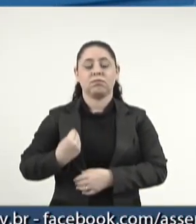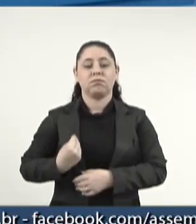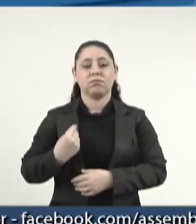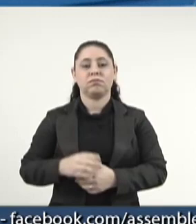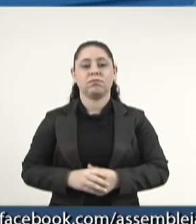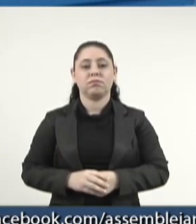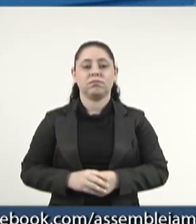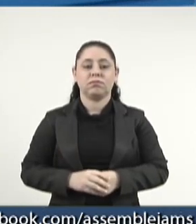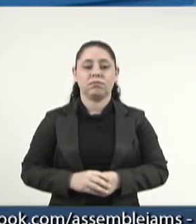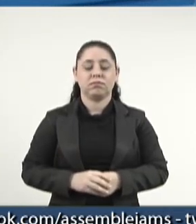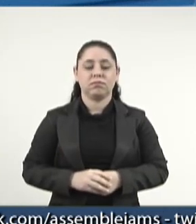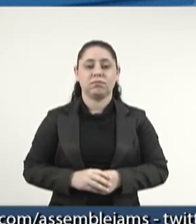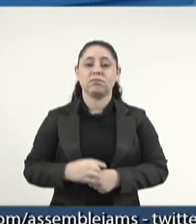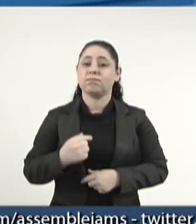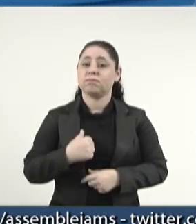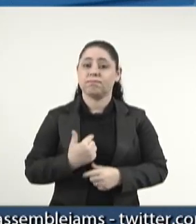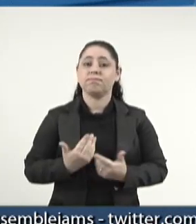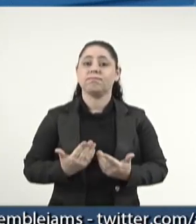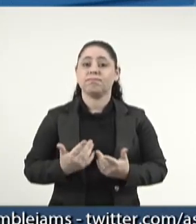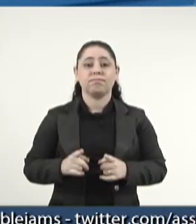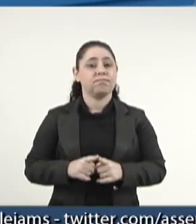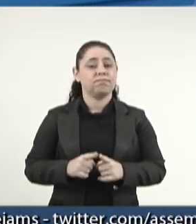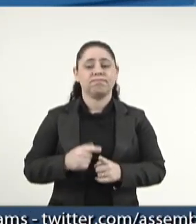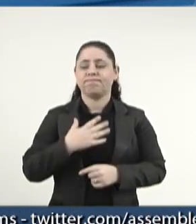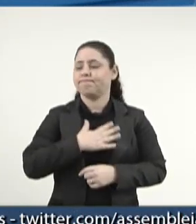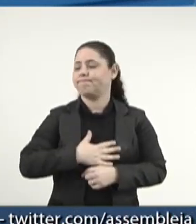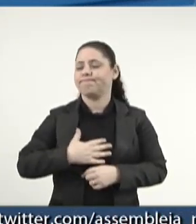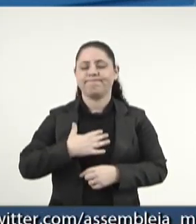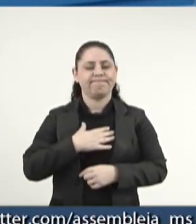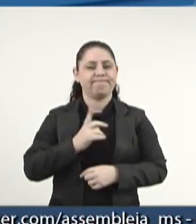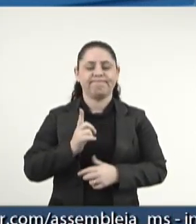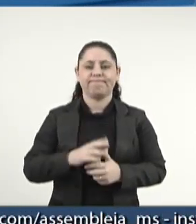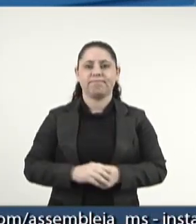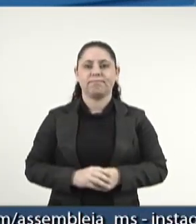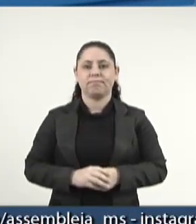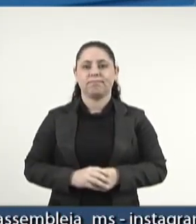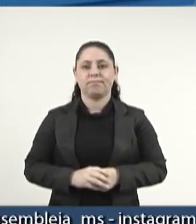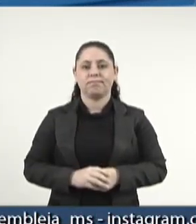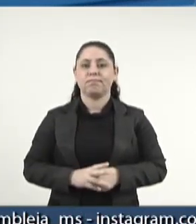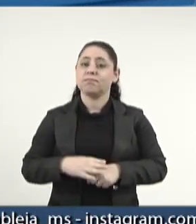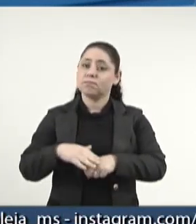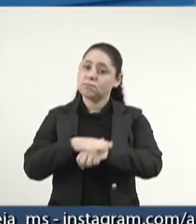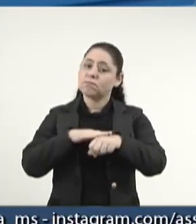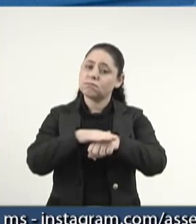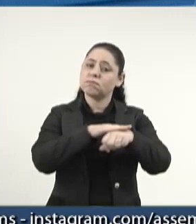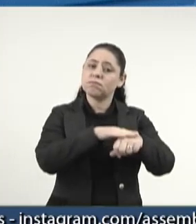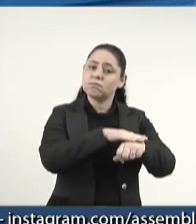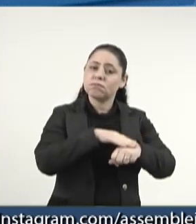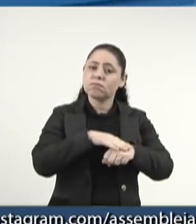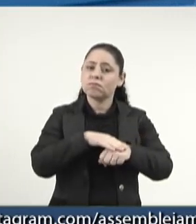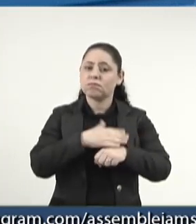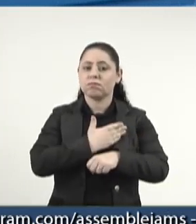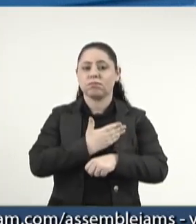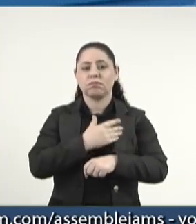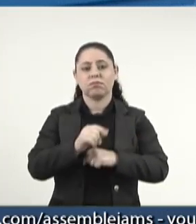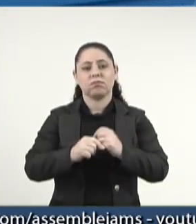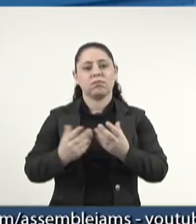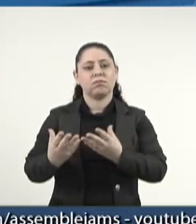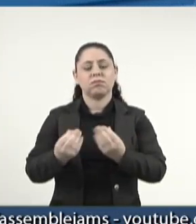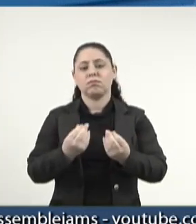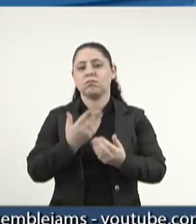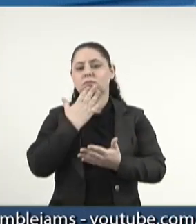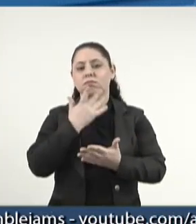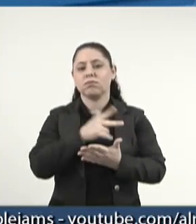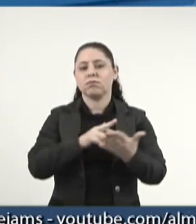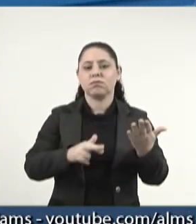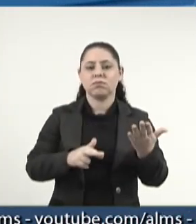família. Eu também não estou satisfeito e tenho conversado com colegas, muitos